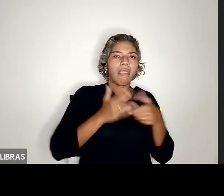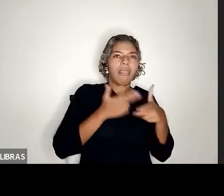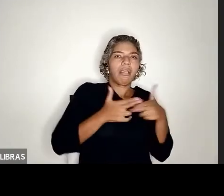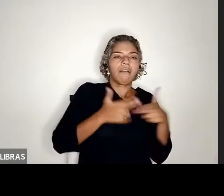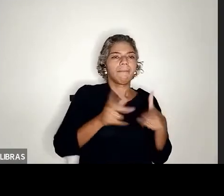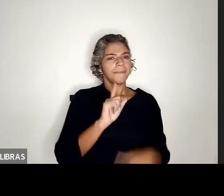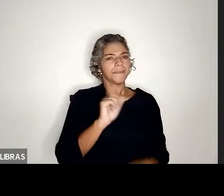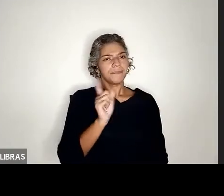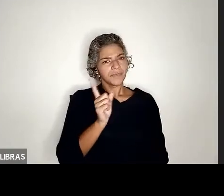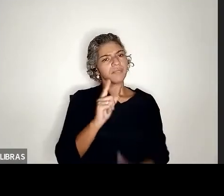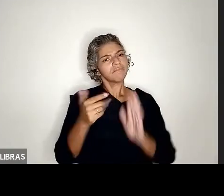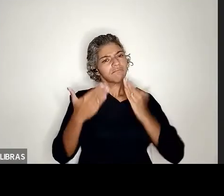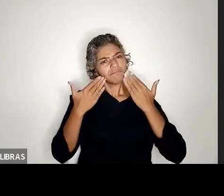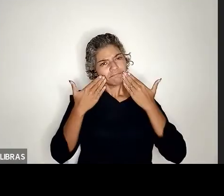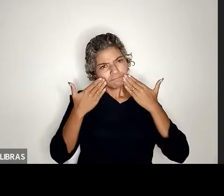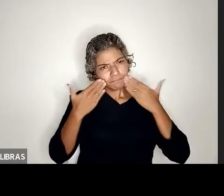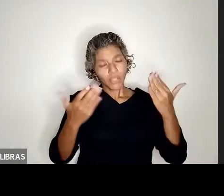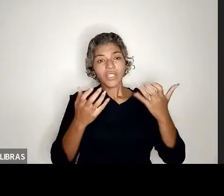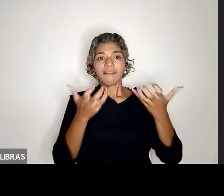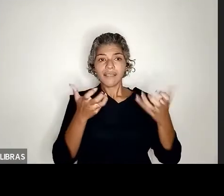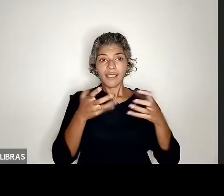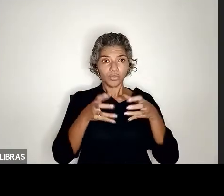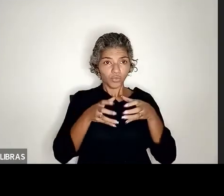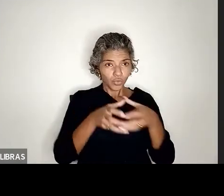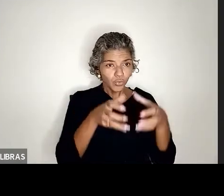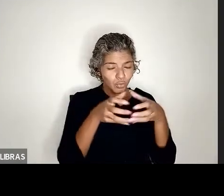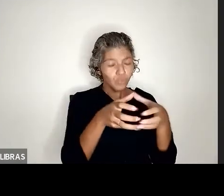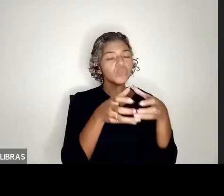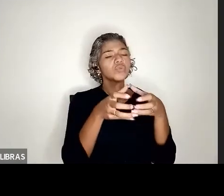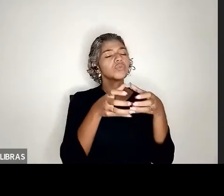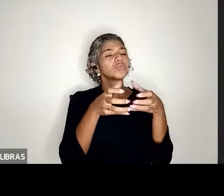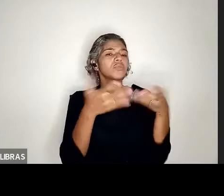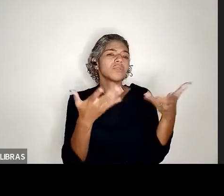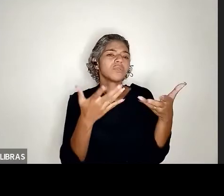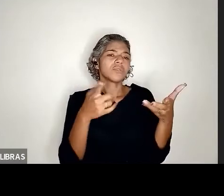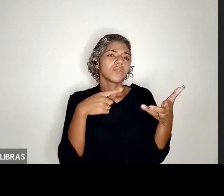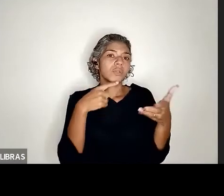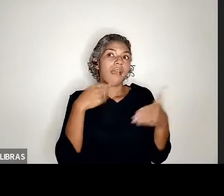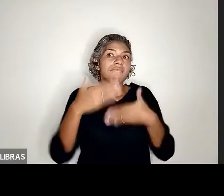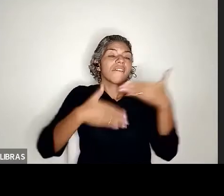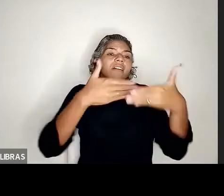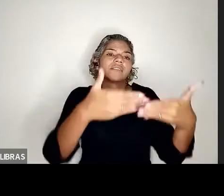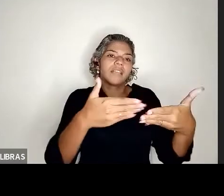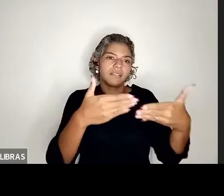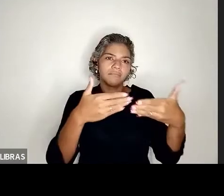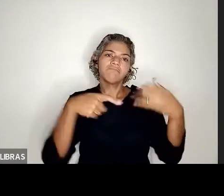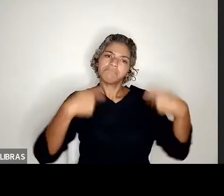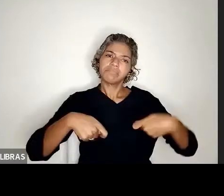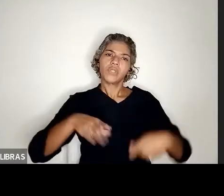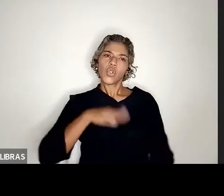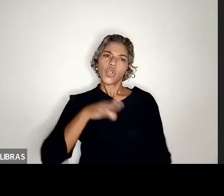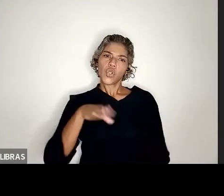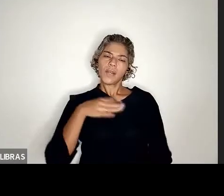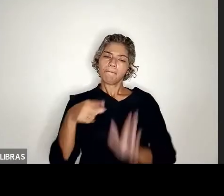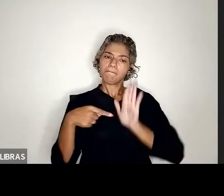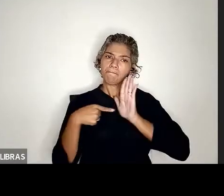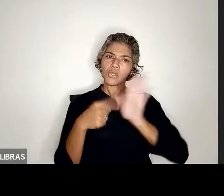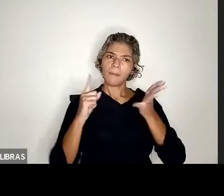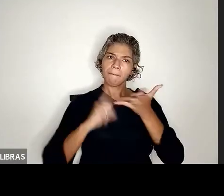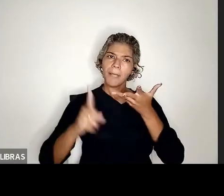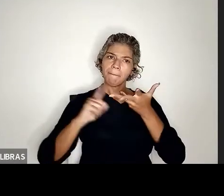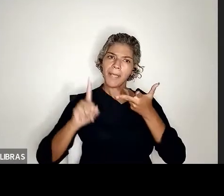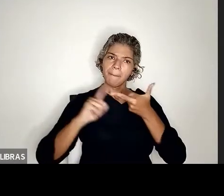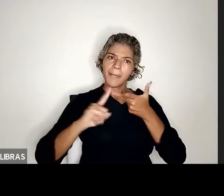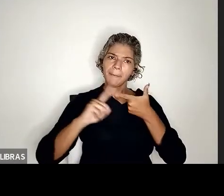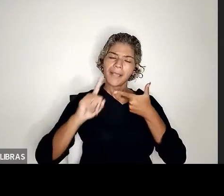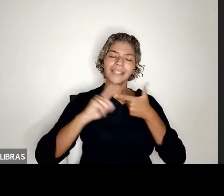constituindo cisões e enfim, a gente não vai conseguir avançar nesse caminho. Então, acho meio que a gente tem que ter coragem de problematizar esses